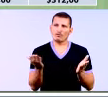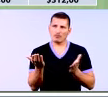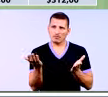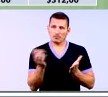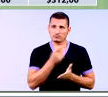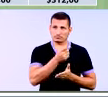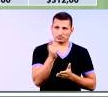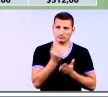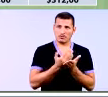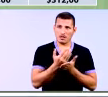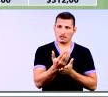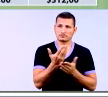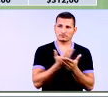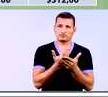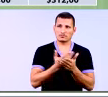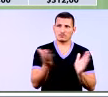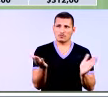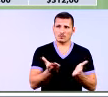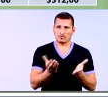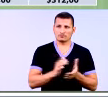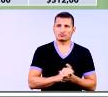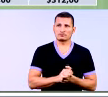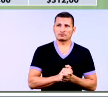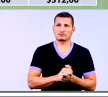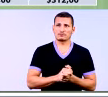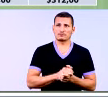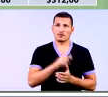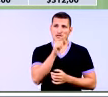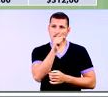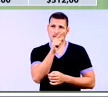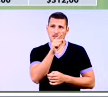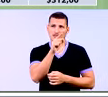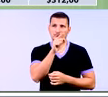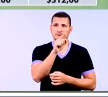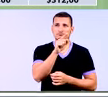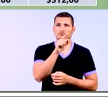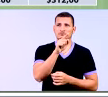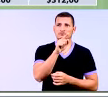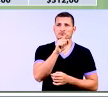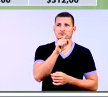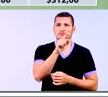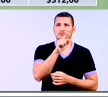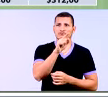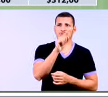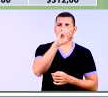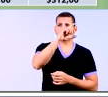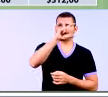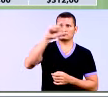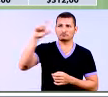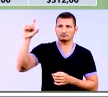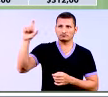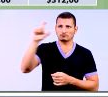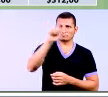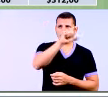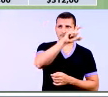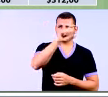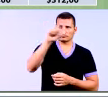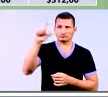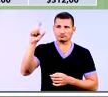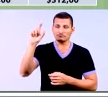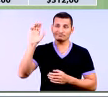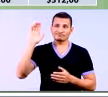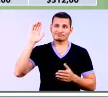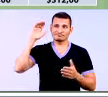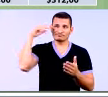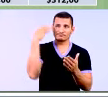de hoje, esse primeiro quadro aqui, ó, superior, até hoje era baseado nisso